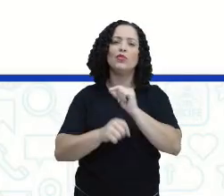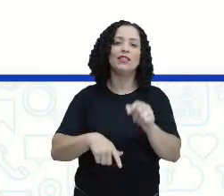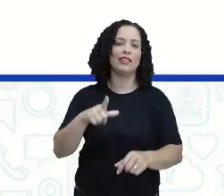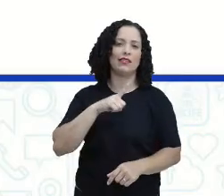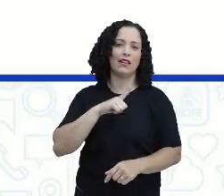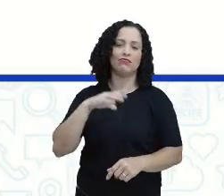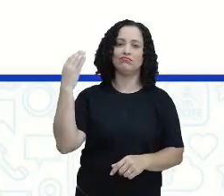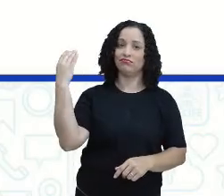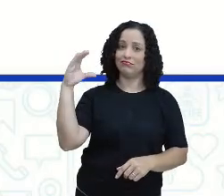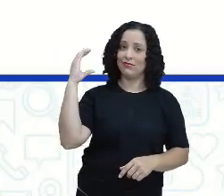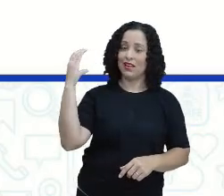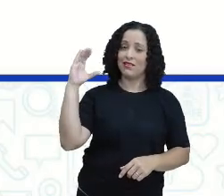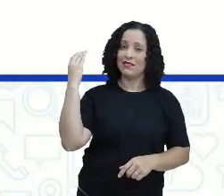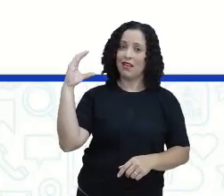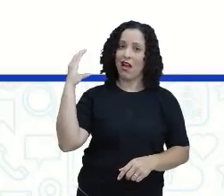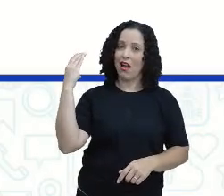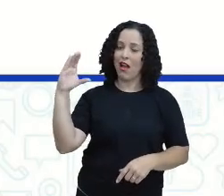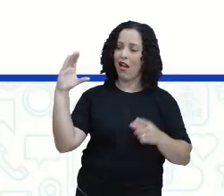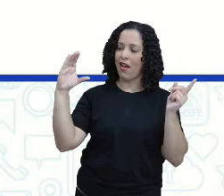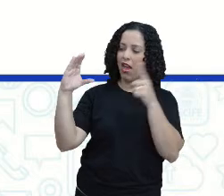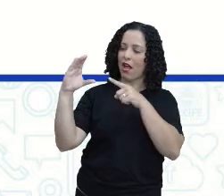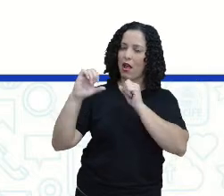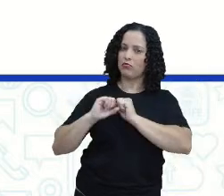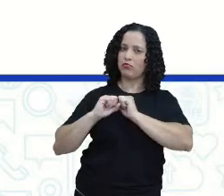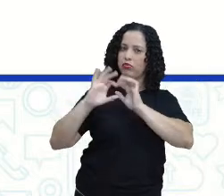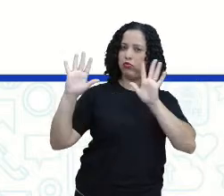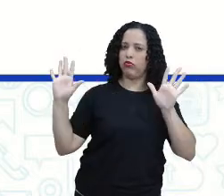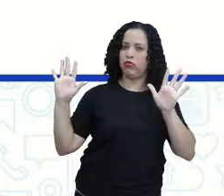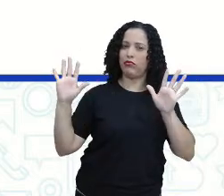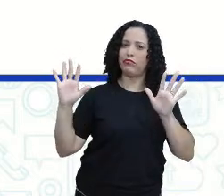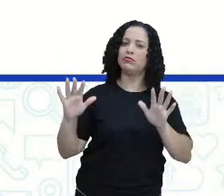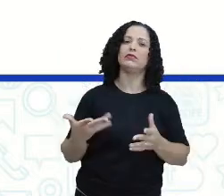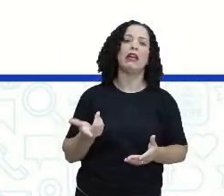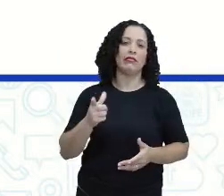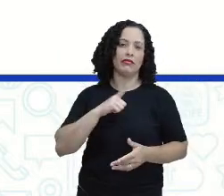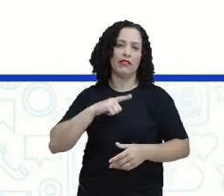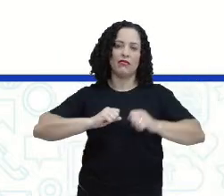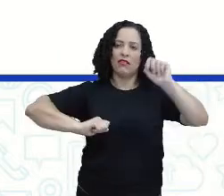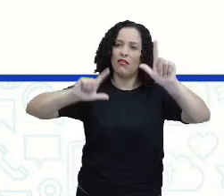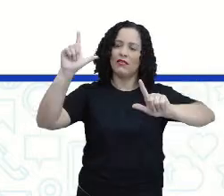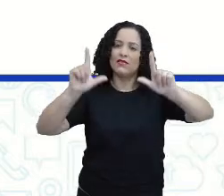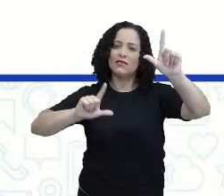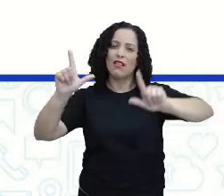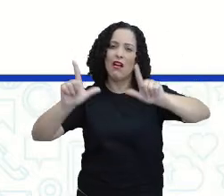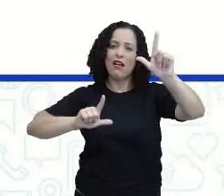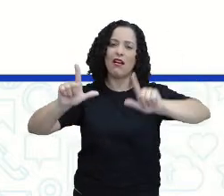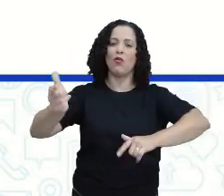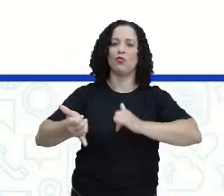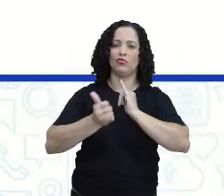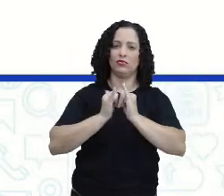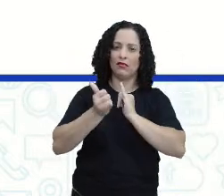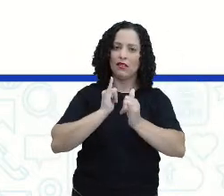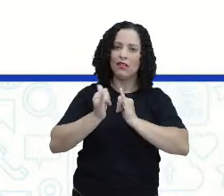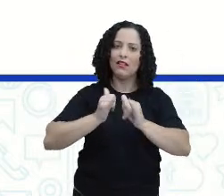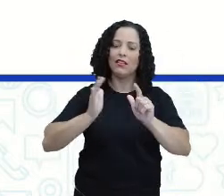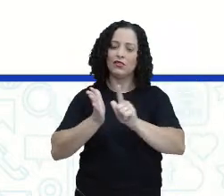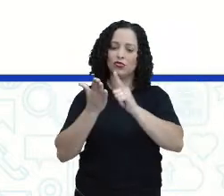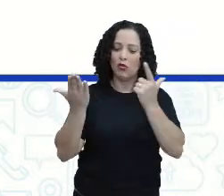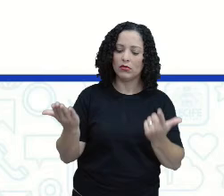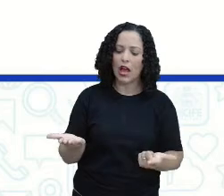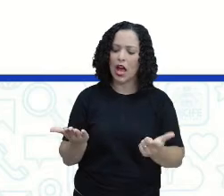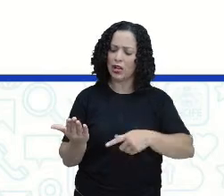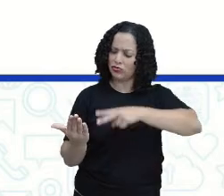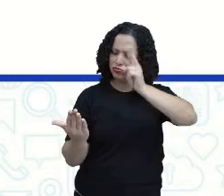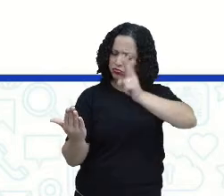A ciência, ela está em destaque na mídia, né? Então, sempre vemos em jornais notícias, né,